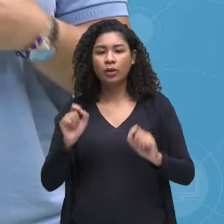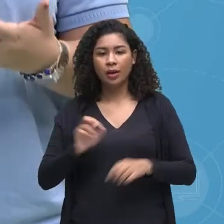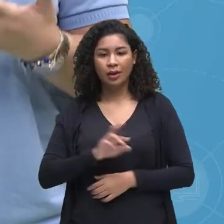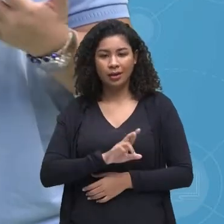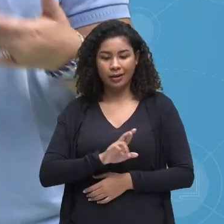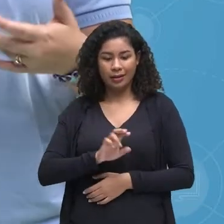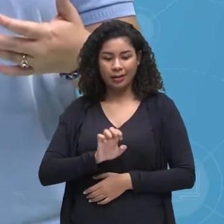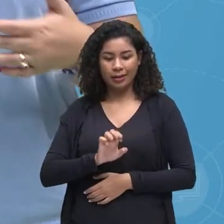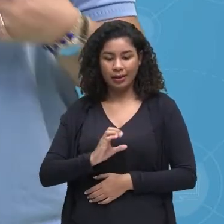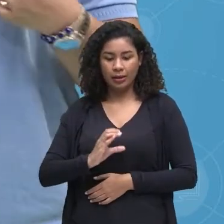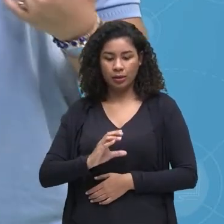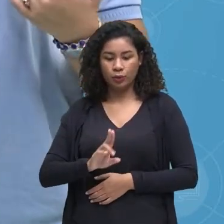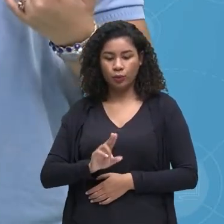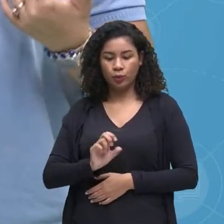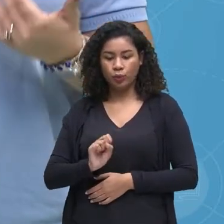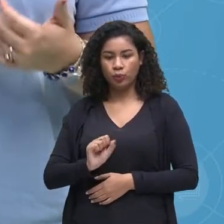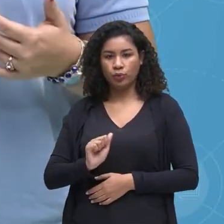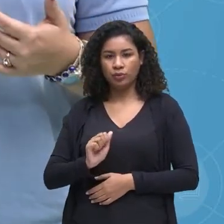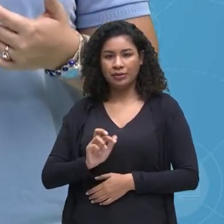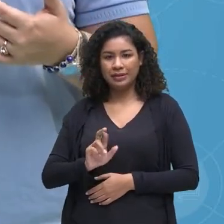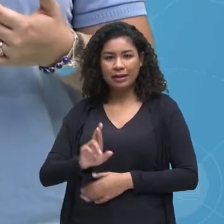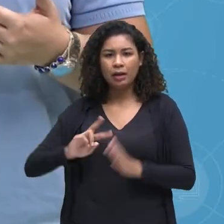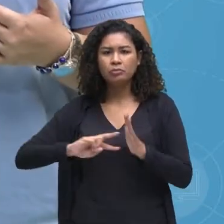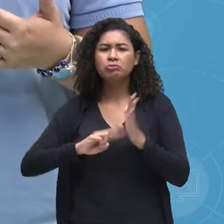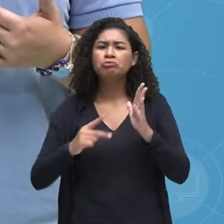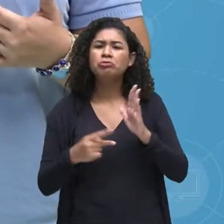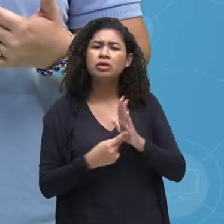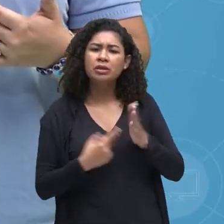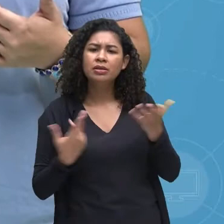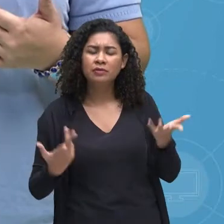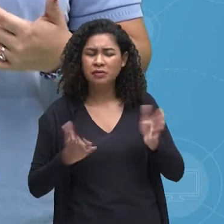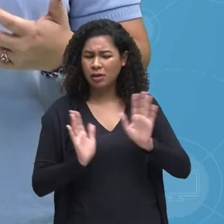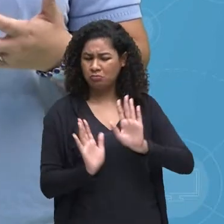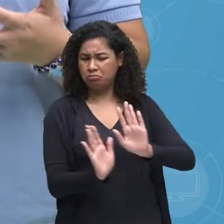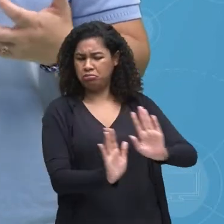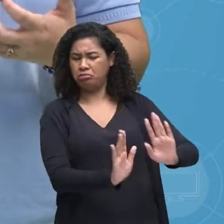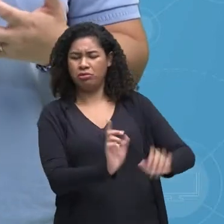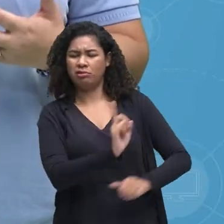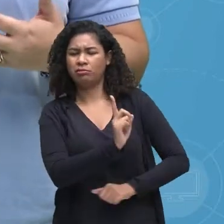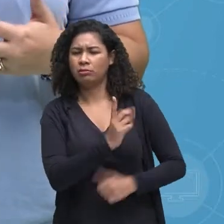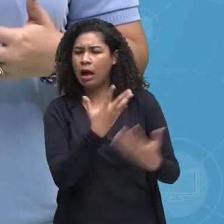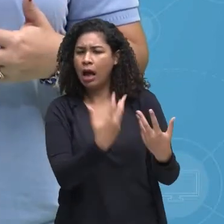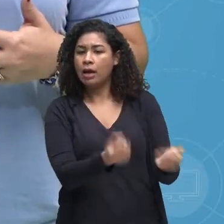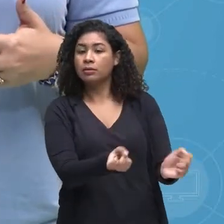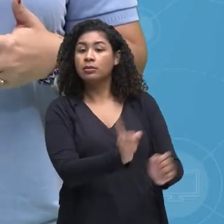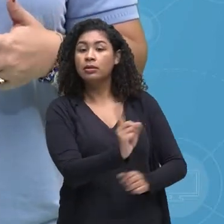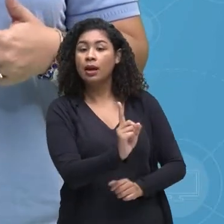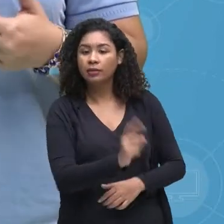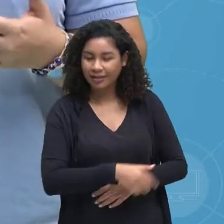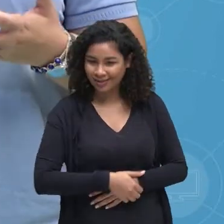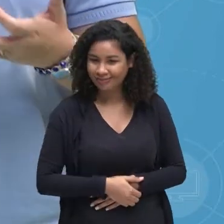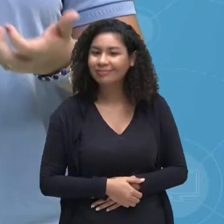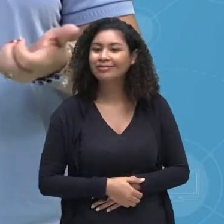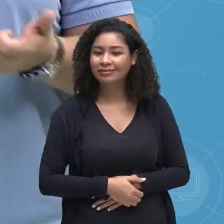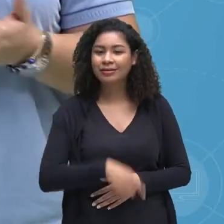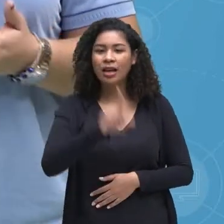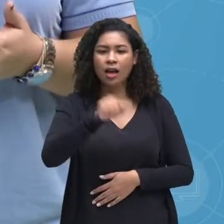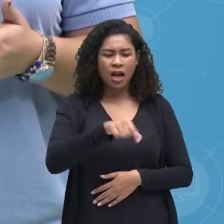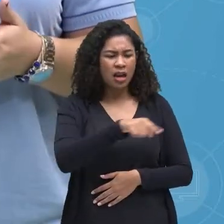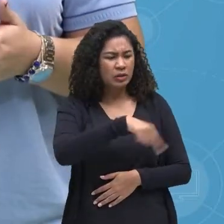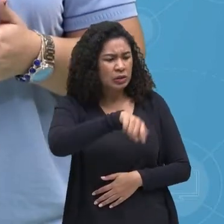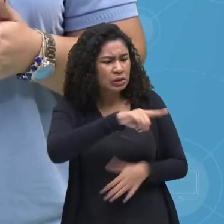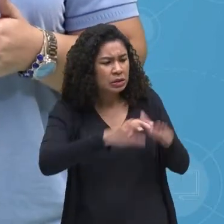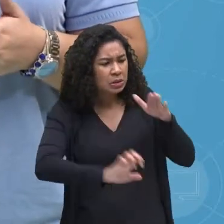Recusar processos, comportamentos, procurar empresas que têm compromisso ambiental para adquirir os